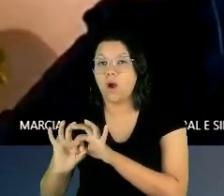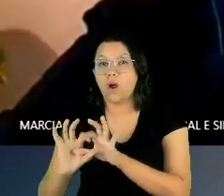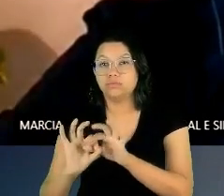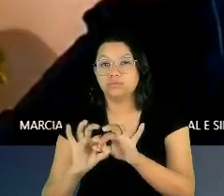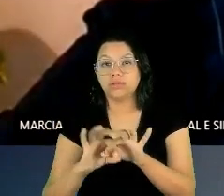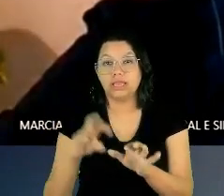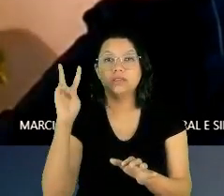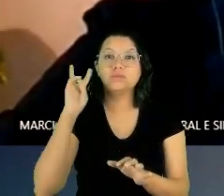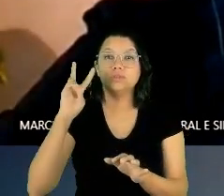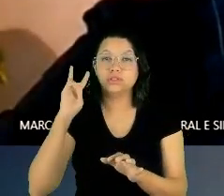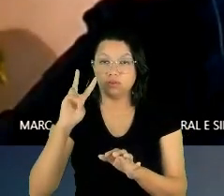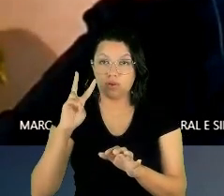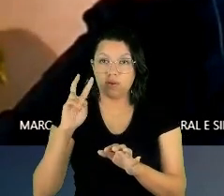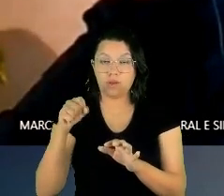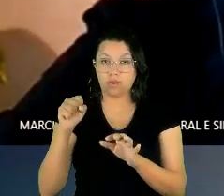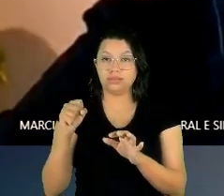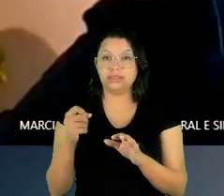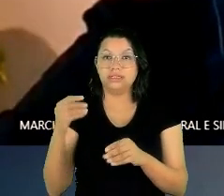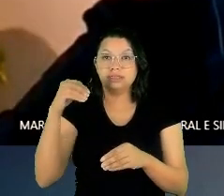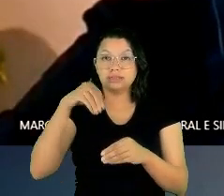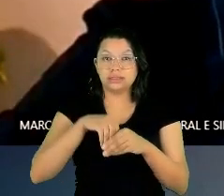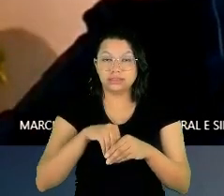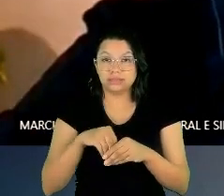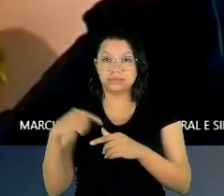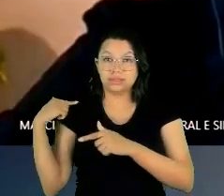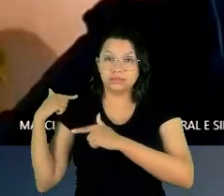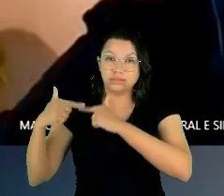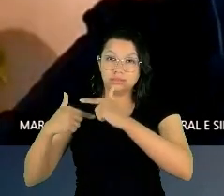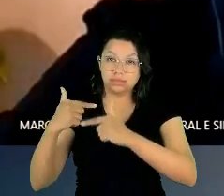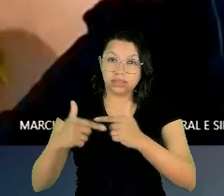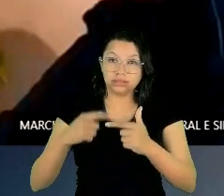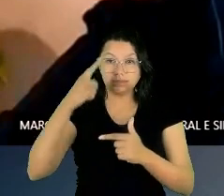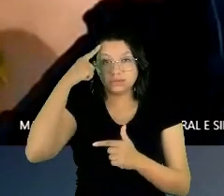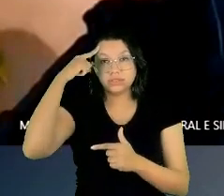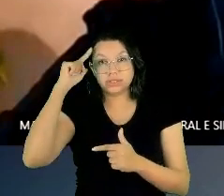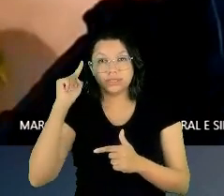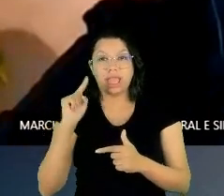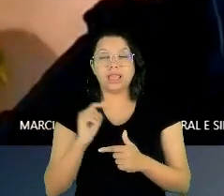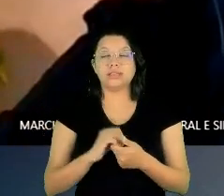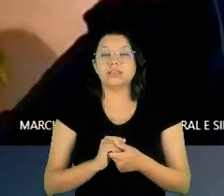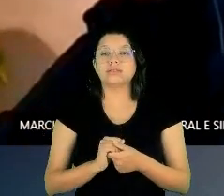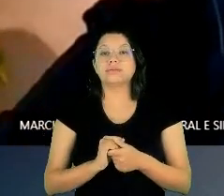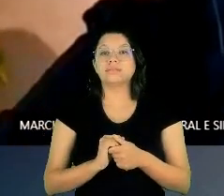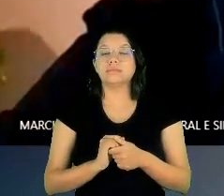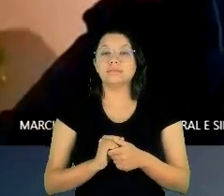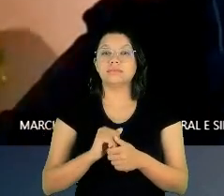um contexto histórico, né? E ela está inserida dentro de uma tradição de ideias.